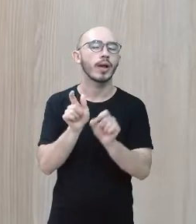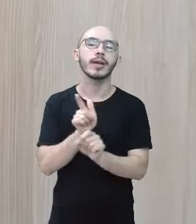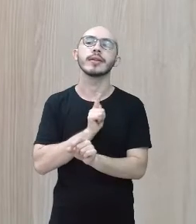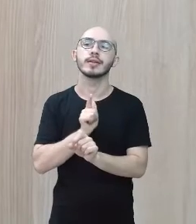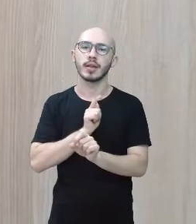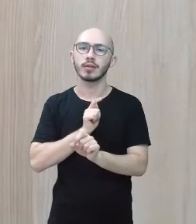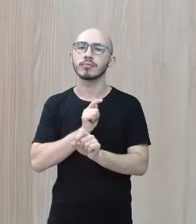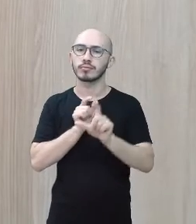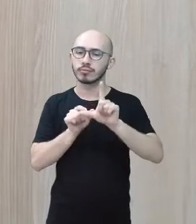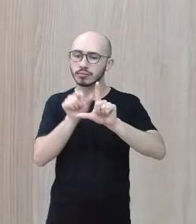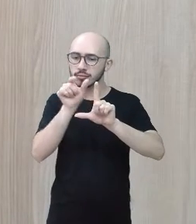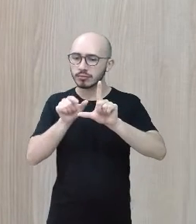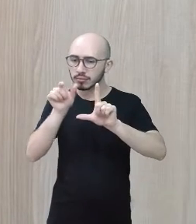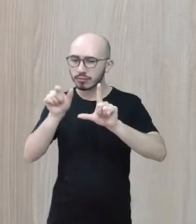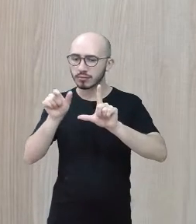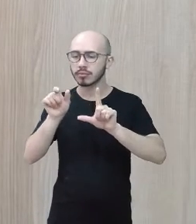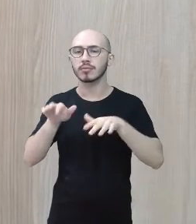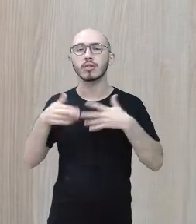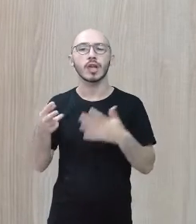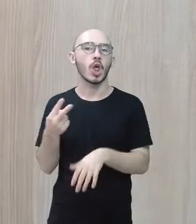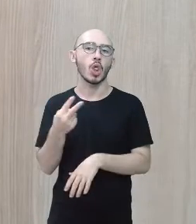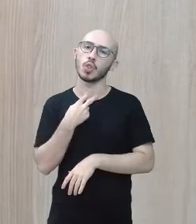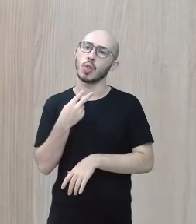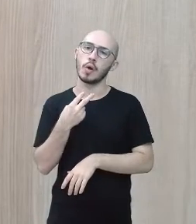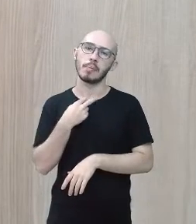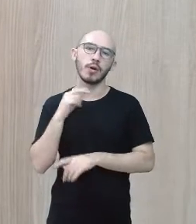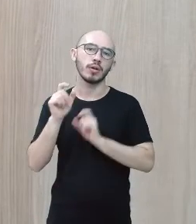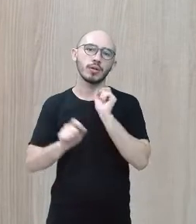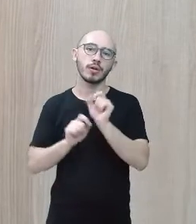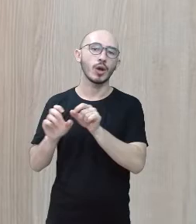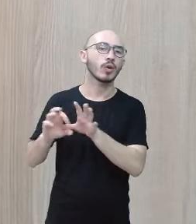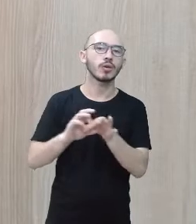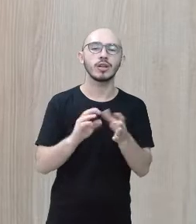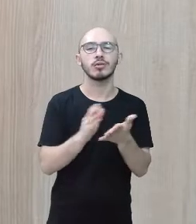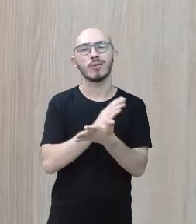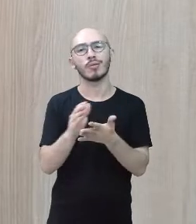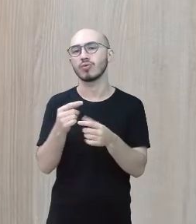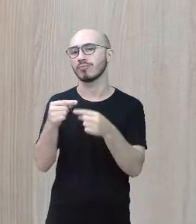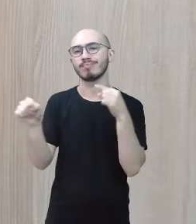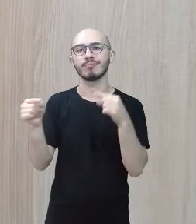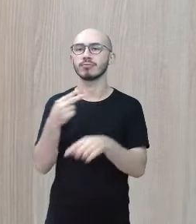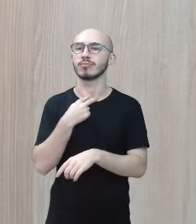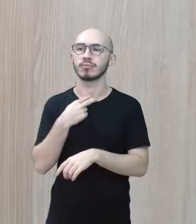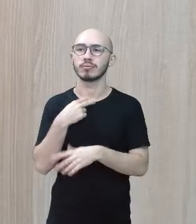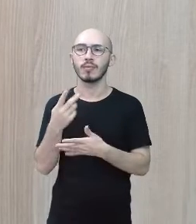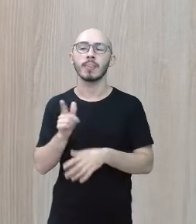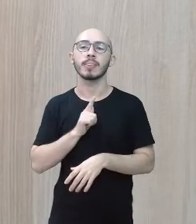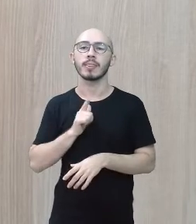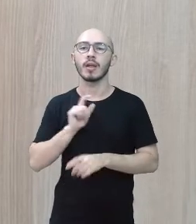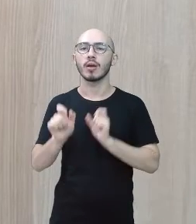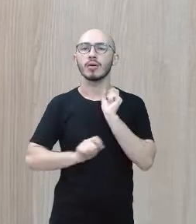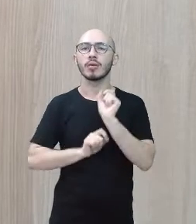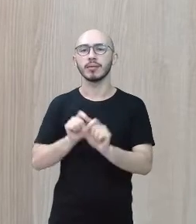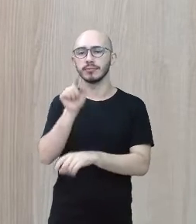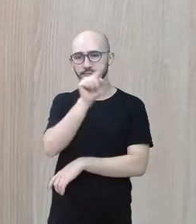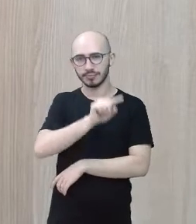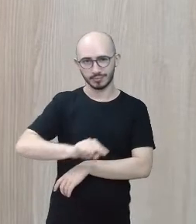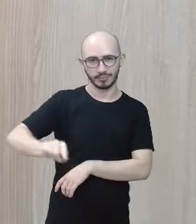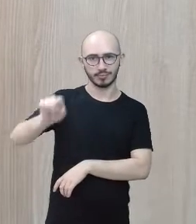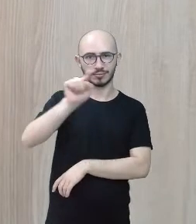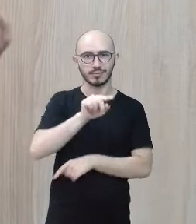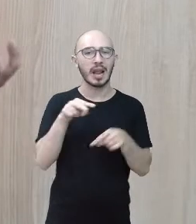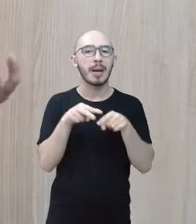existem gráficos que a gente não pode colocar determinadas situações, tá? Existe o gráfico de pizza, por exemplo, que a gente